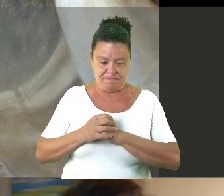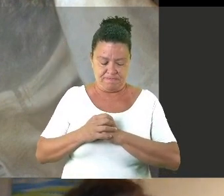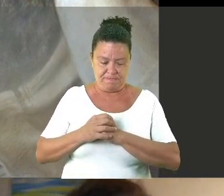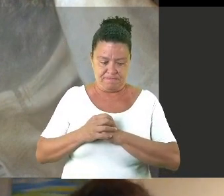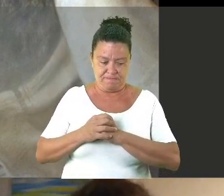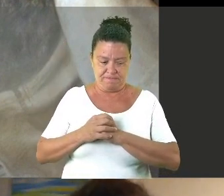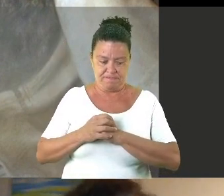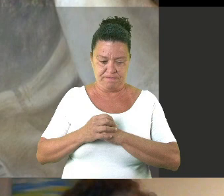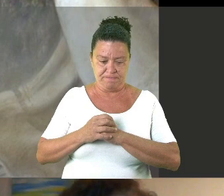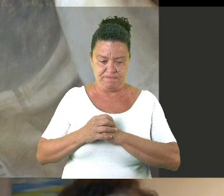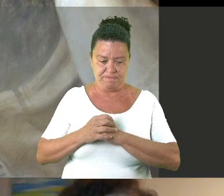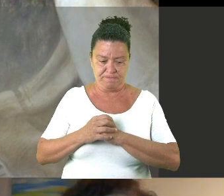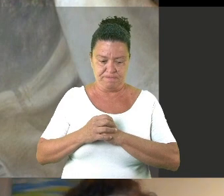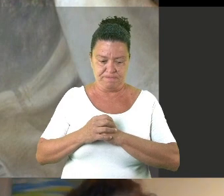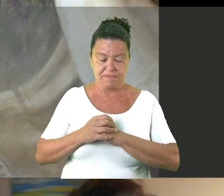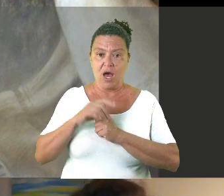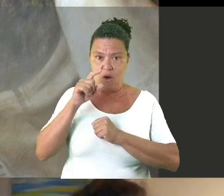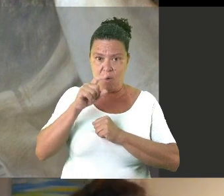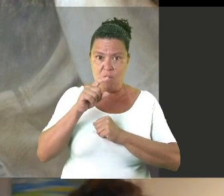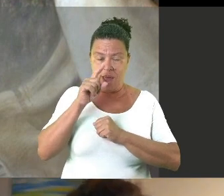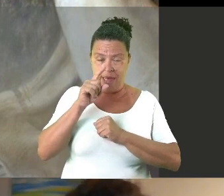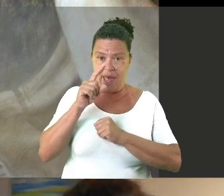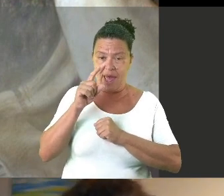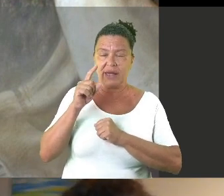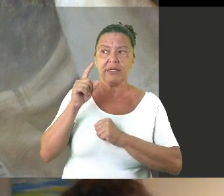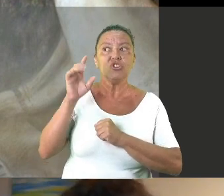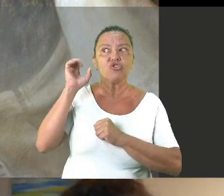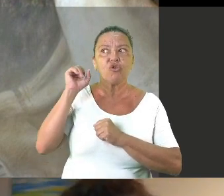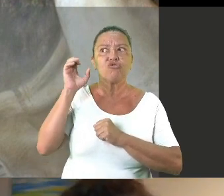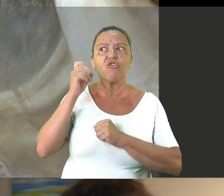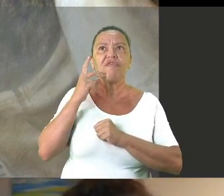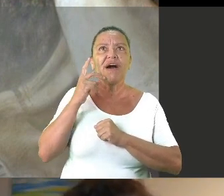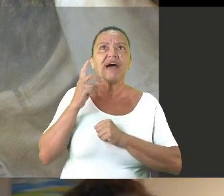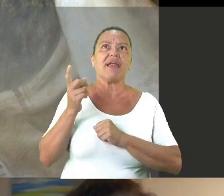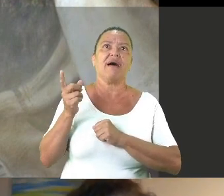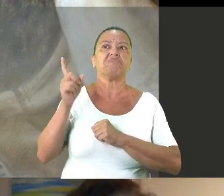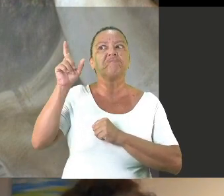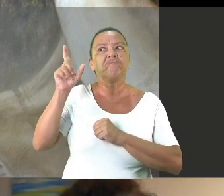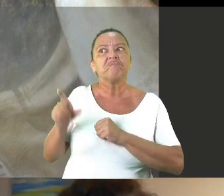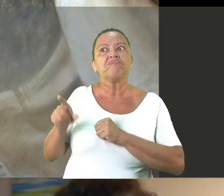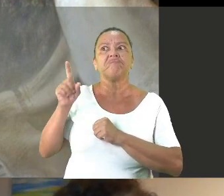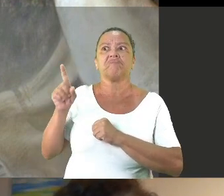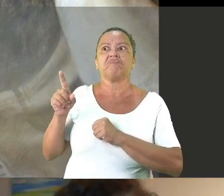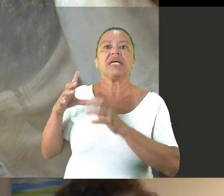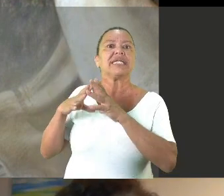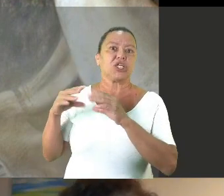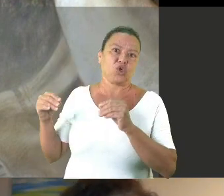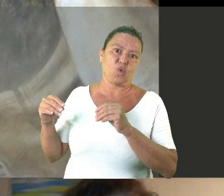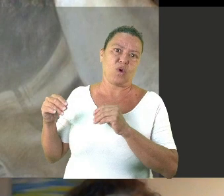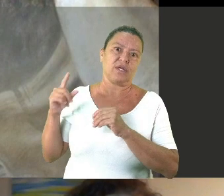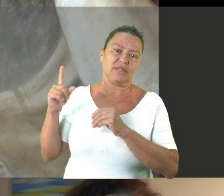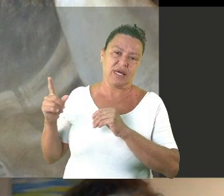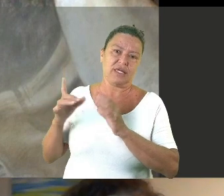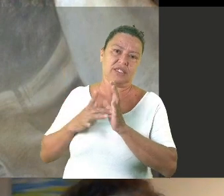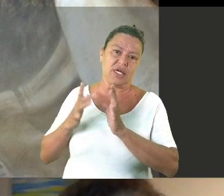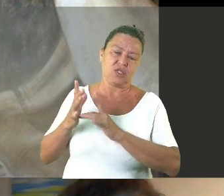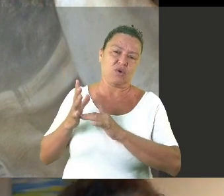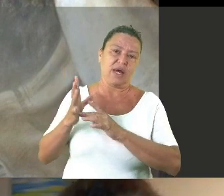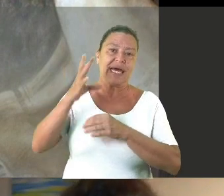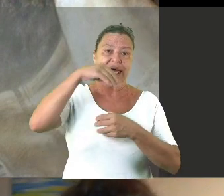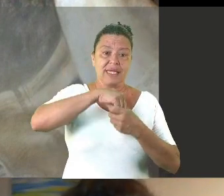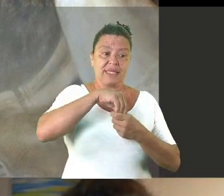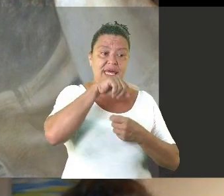enquanto ela vinha, olha só, ela havia ouvido falar no Rabi e nas curas, e ela